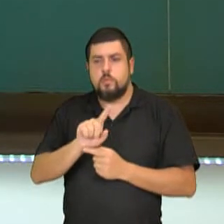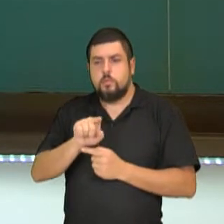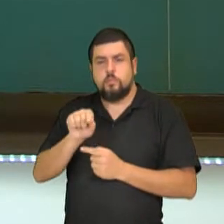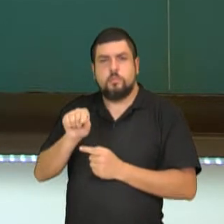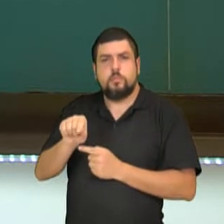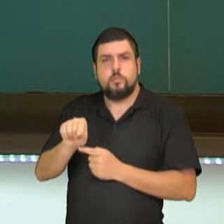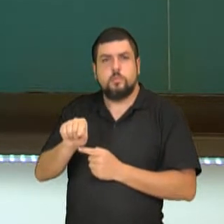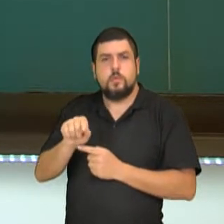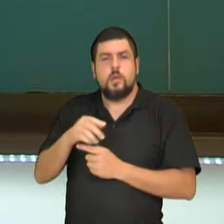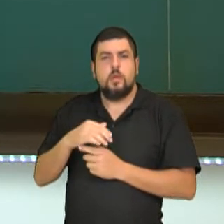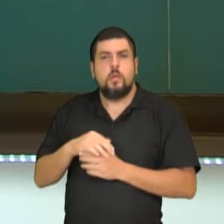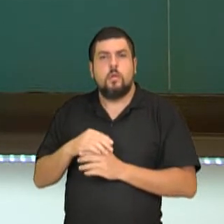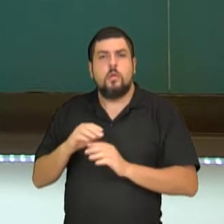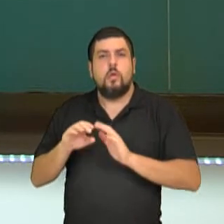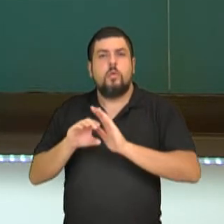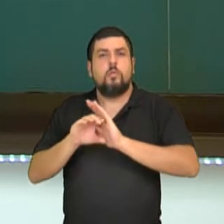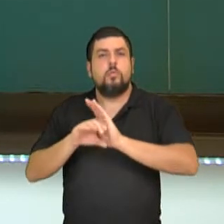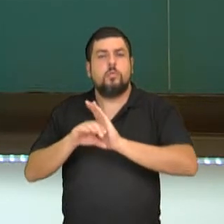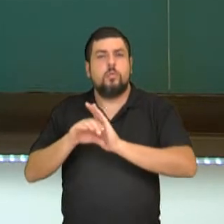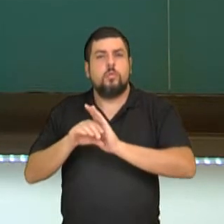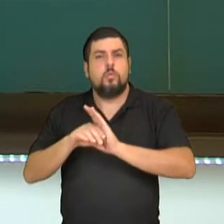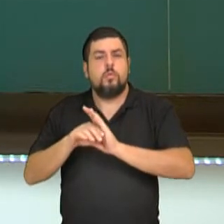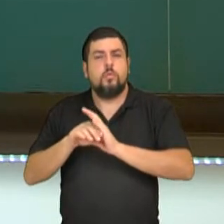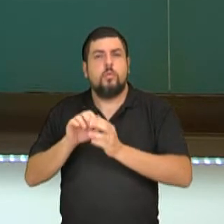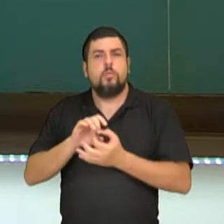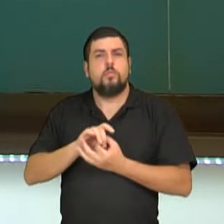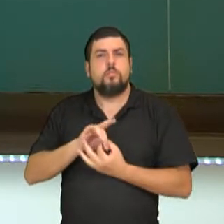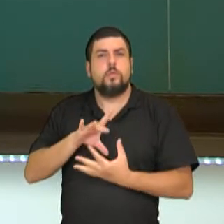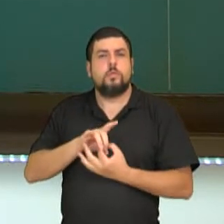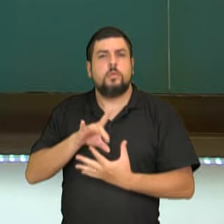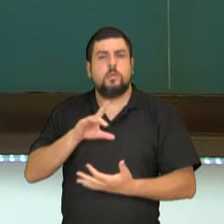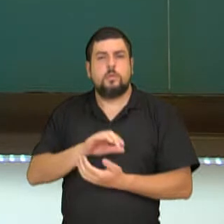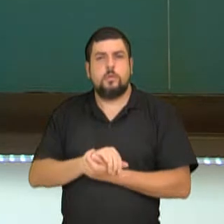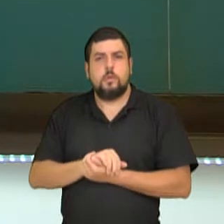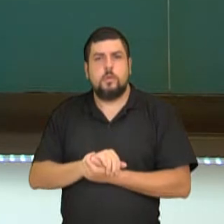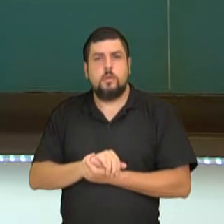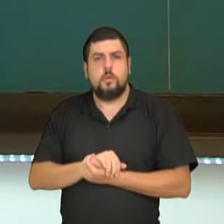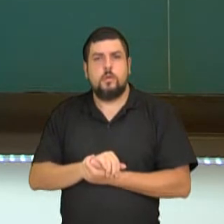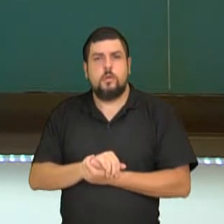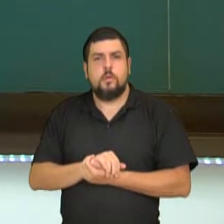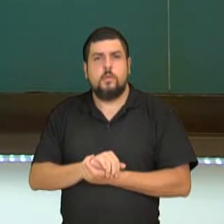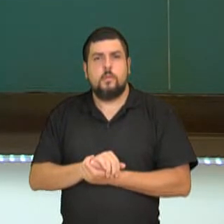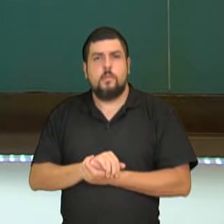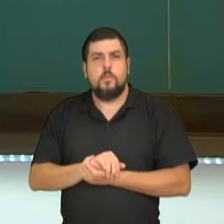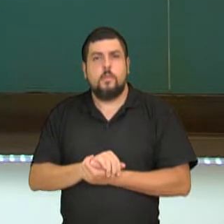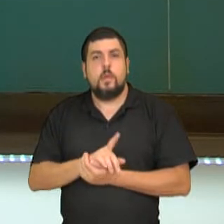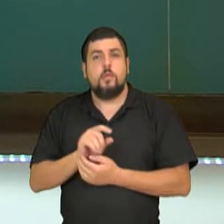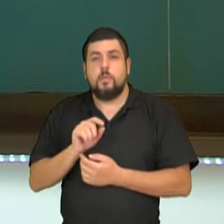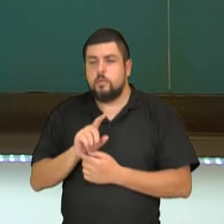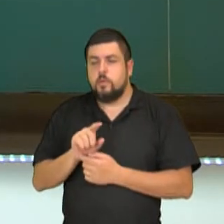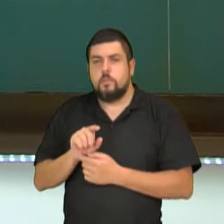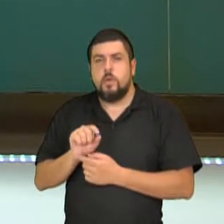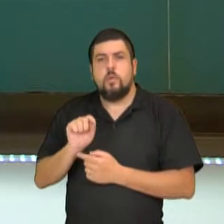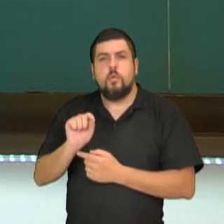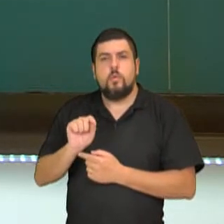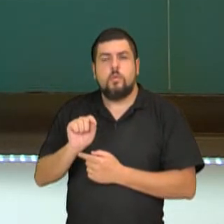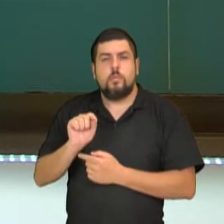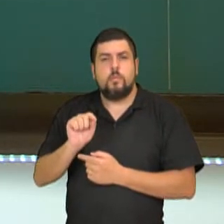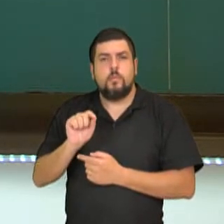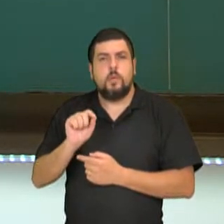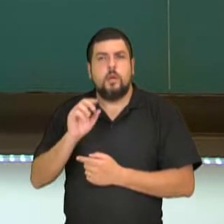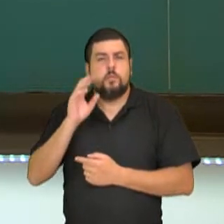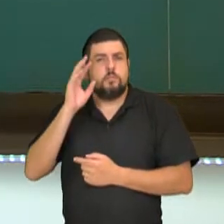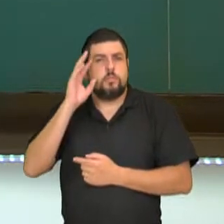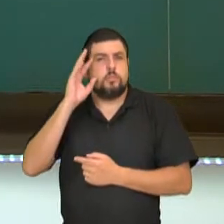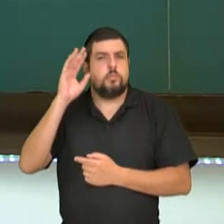conceitos abstratos. Então, você não vai utilizar esto, isso e aquello para indicar algo, para